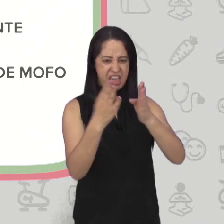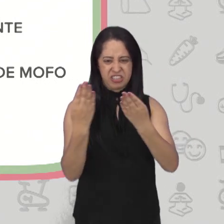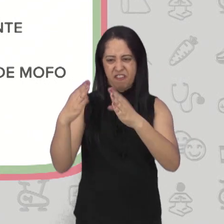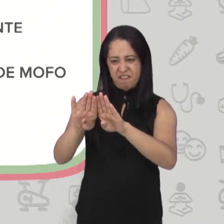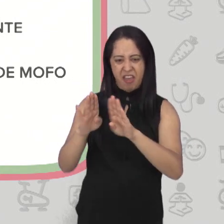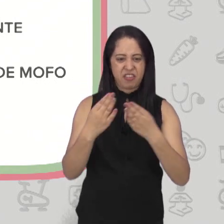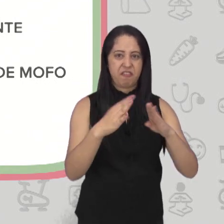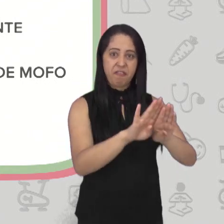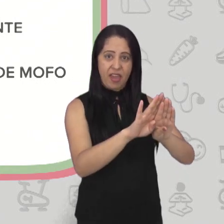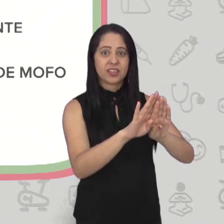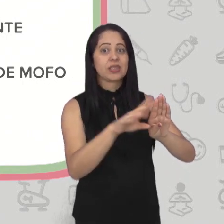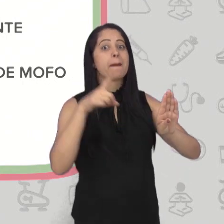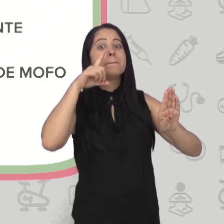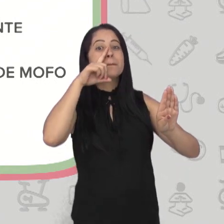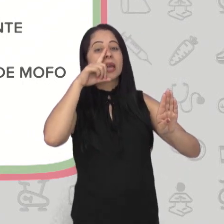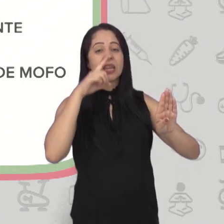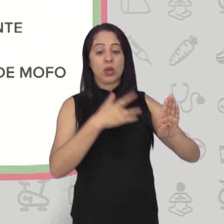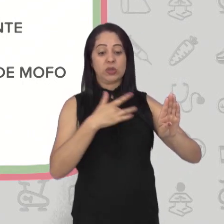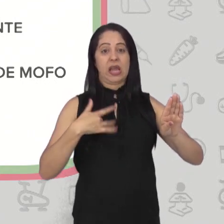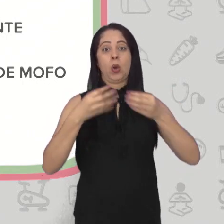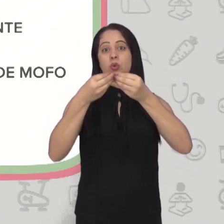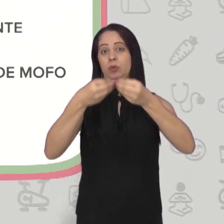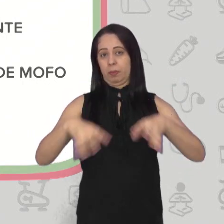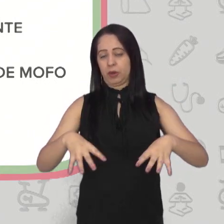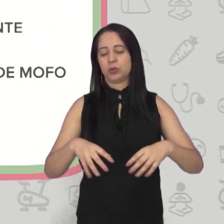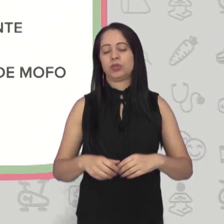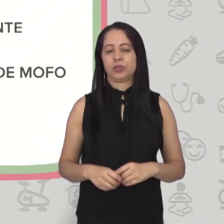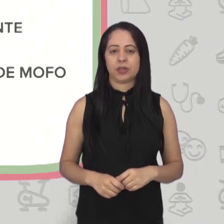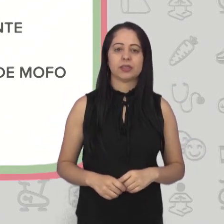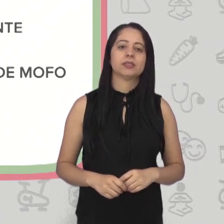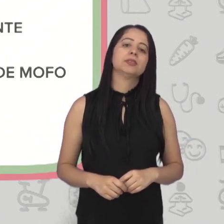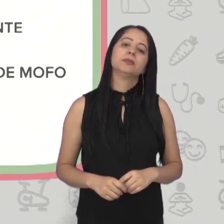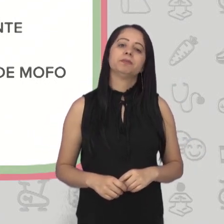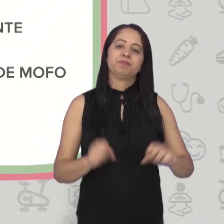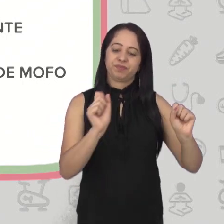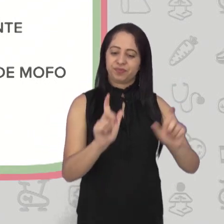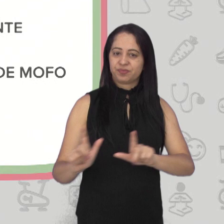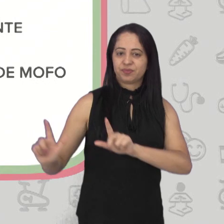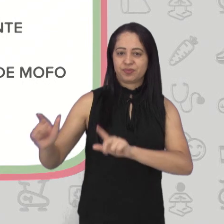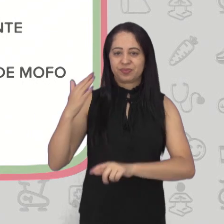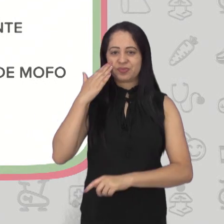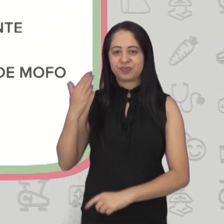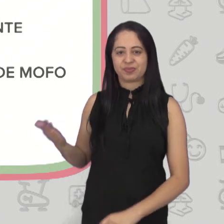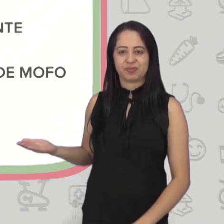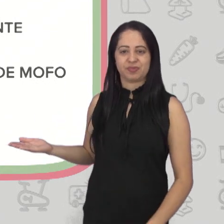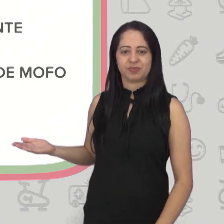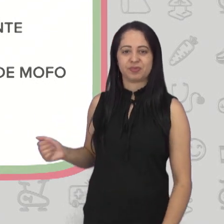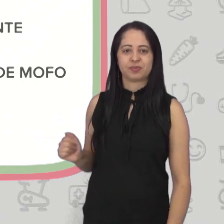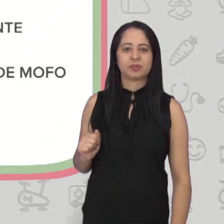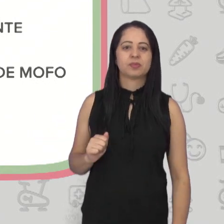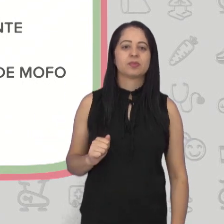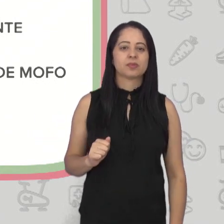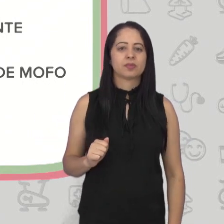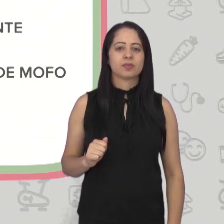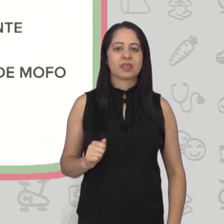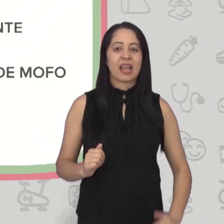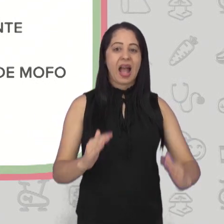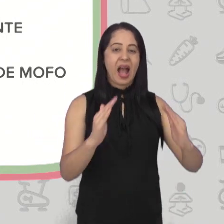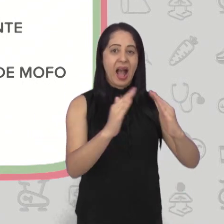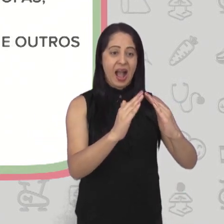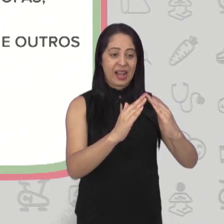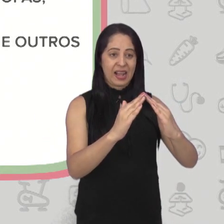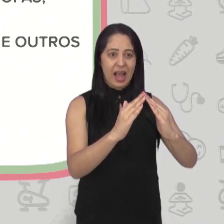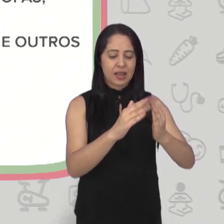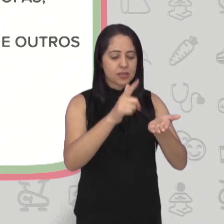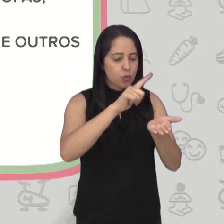né? Sim, a gente tem ali um ambiente muito fechado, com muita umidade, também pode piorar o processo alérgico. Tem uma outra tela, Matheus, coloca